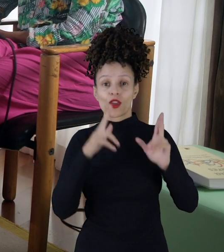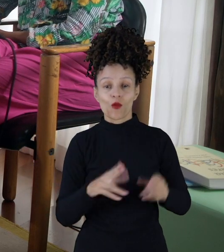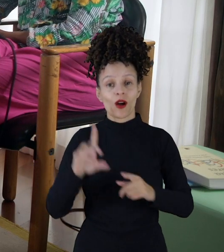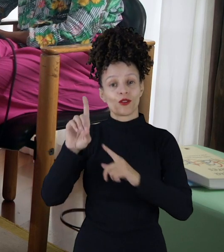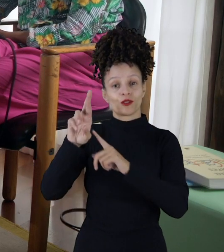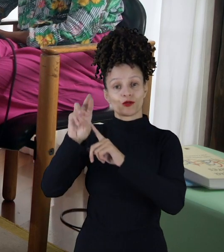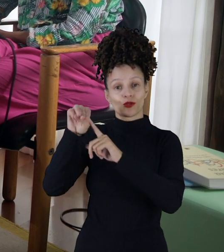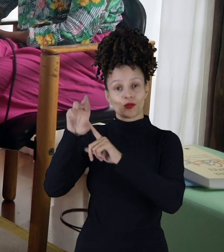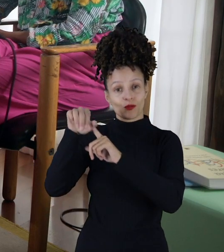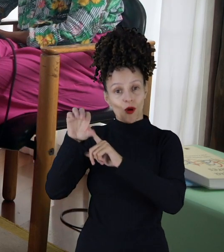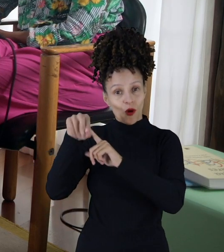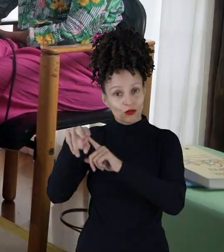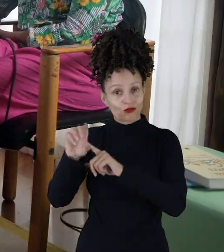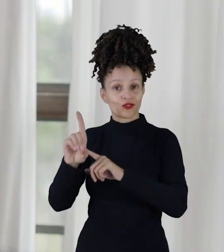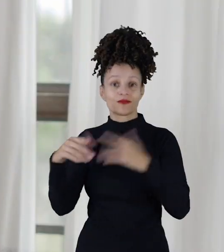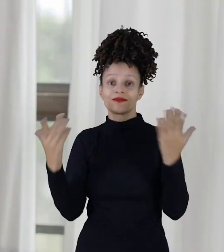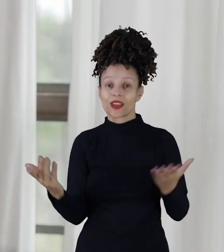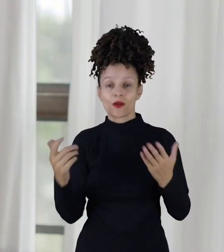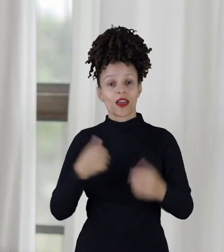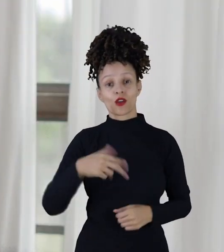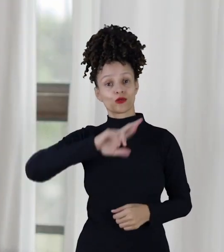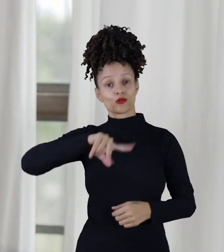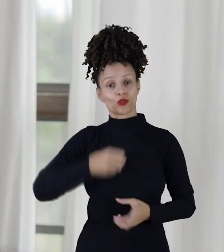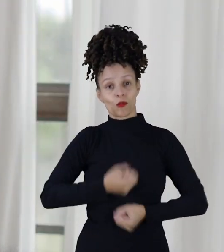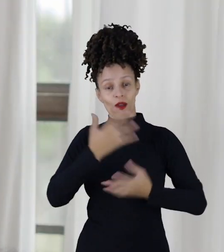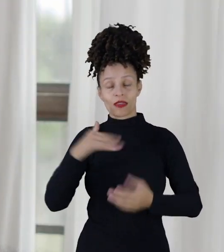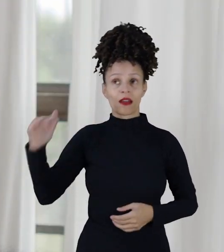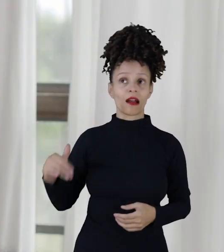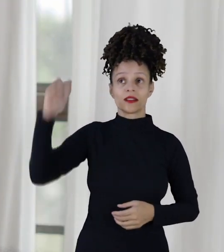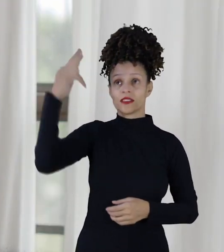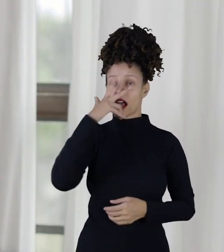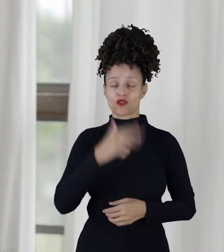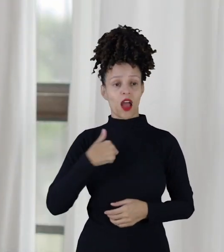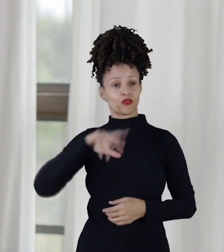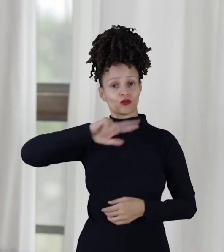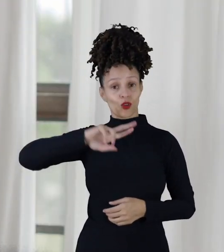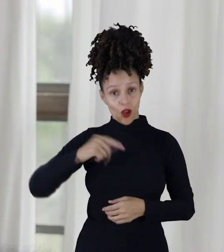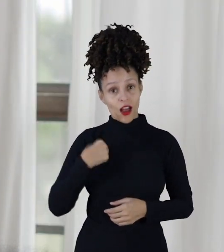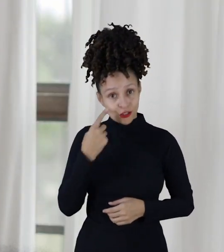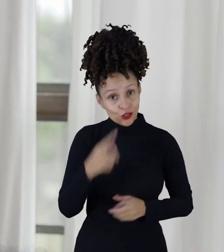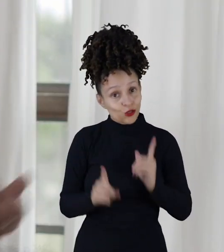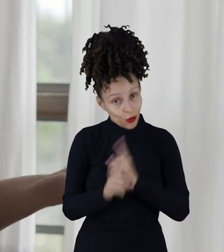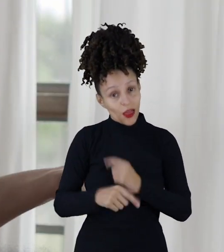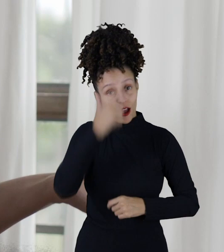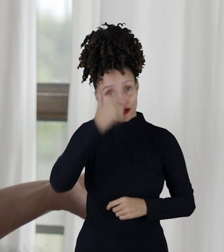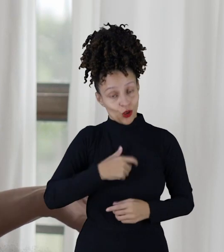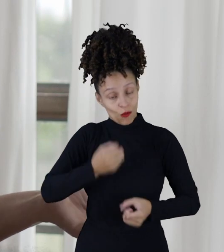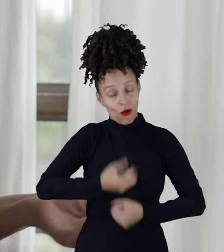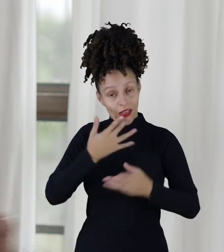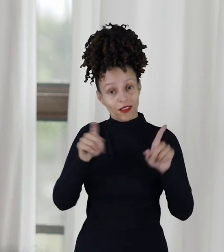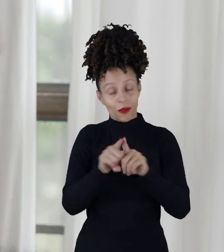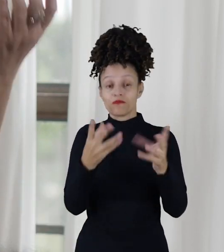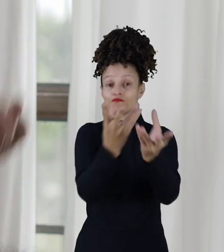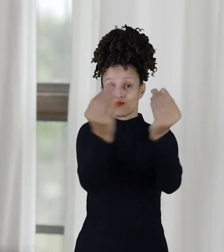a do Drummond, como a de uma Cecília Meirelles. Então, eu não sou poeta, e eu cresci achando que não era. Mas hoje eu descobri que eu sou poeta